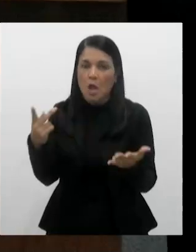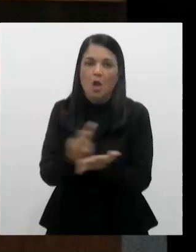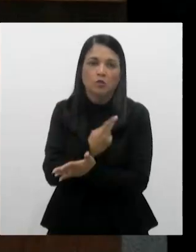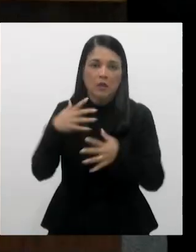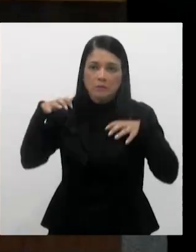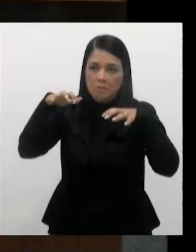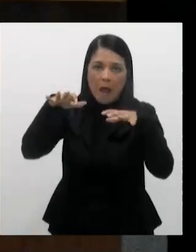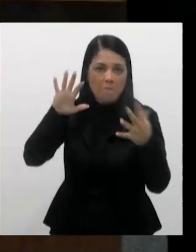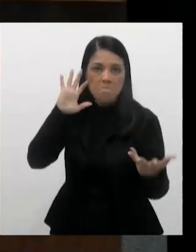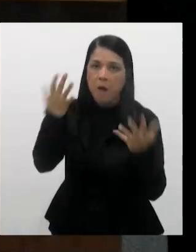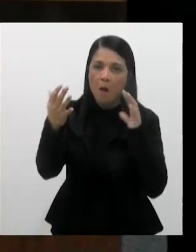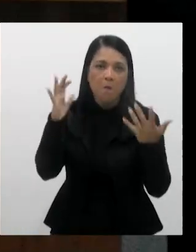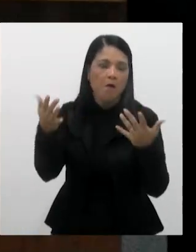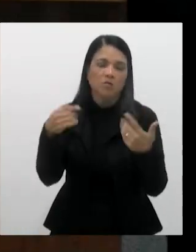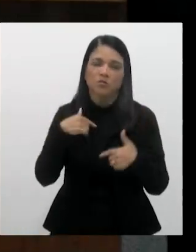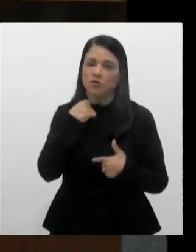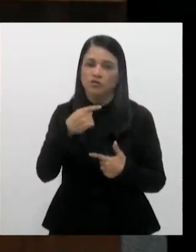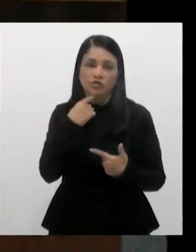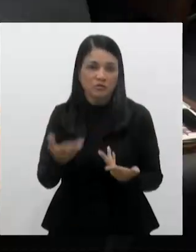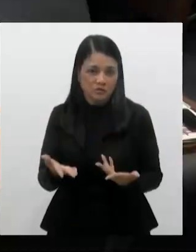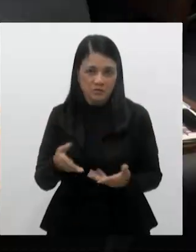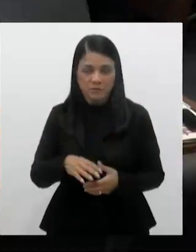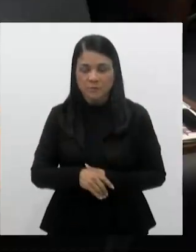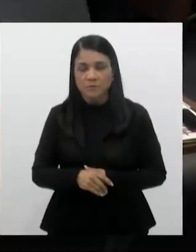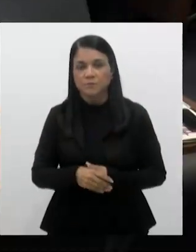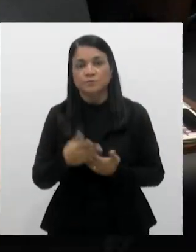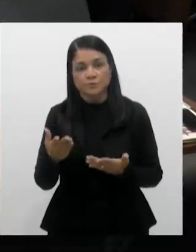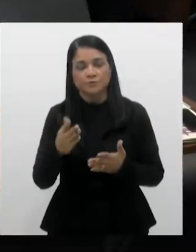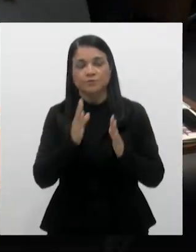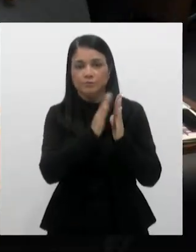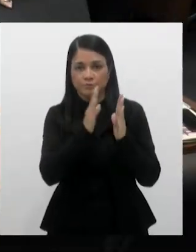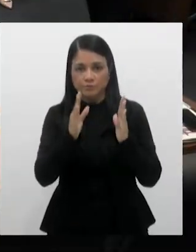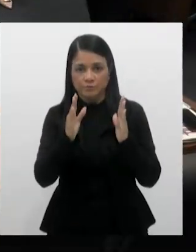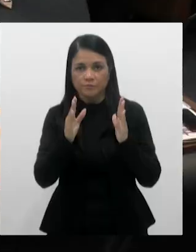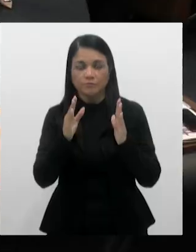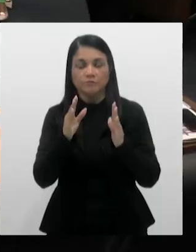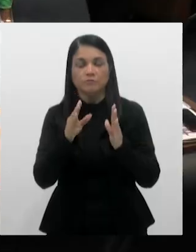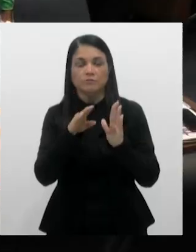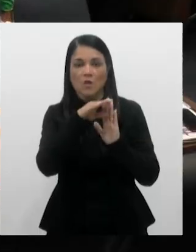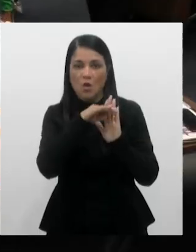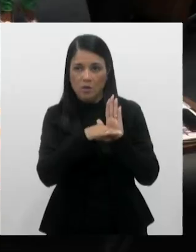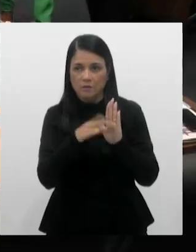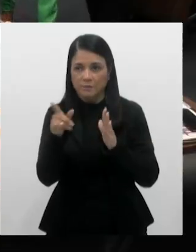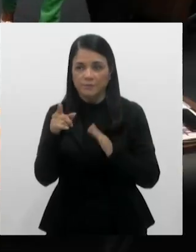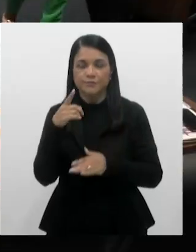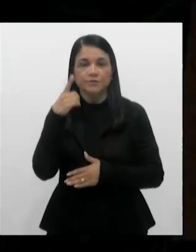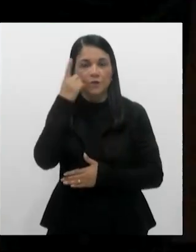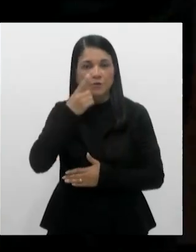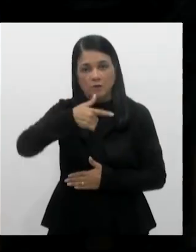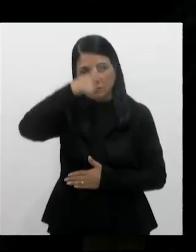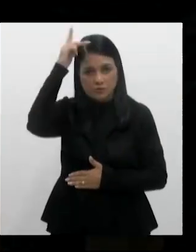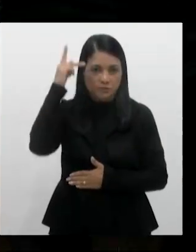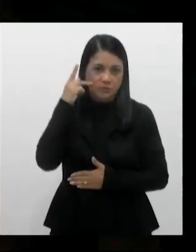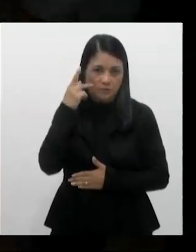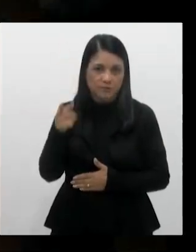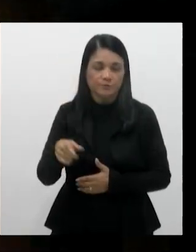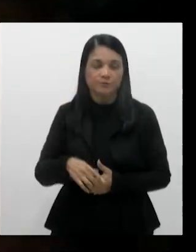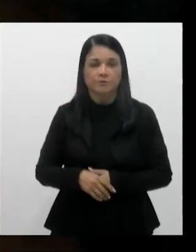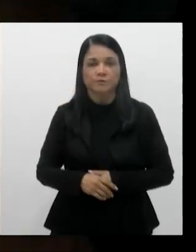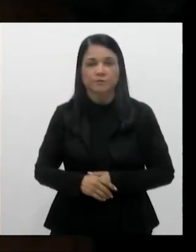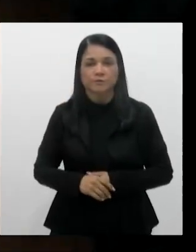sinistros e as tragédias. Muito obrigado, senhor presidente. Questão de ordem, senhor presidente. Deputado Luiz Paulo, questão de ordem.